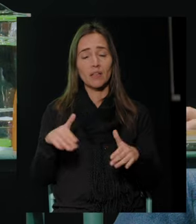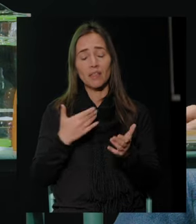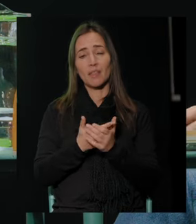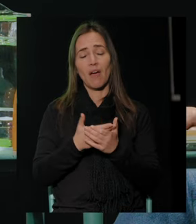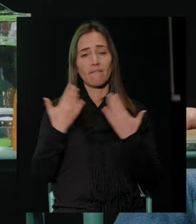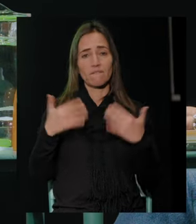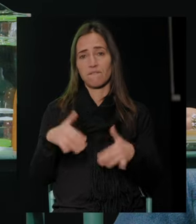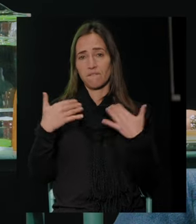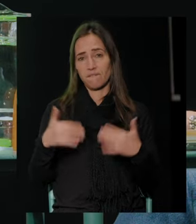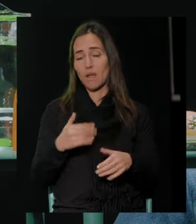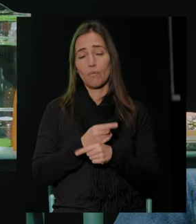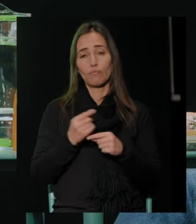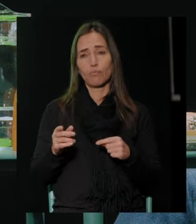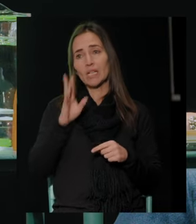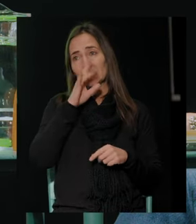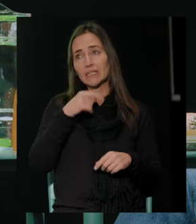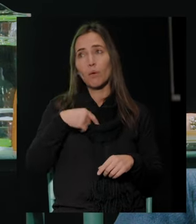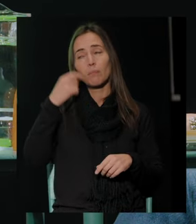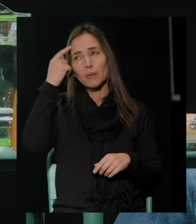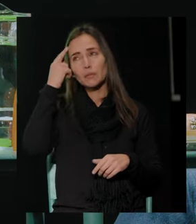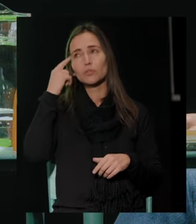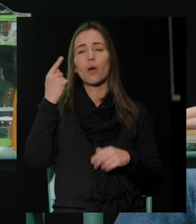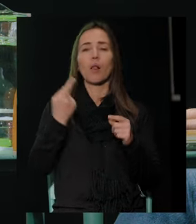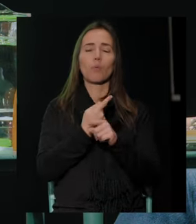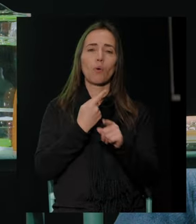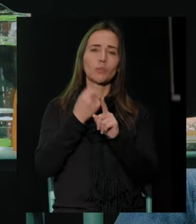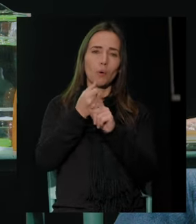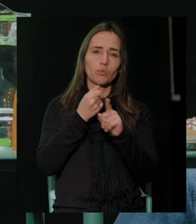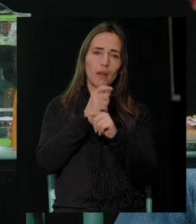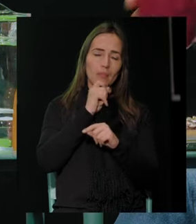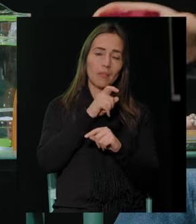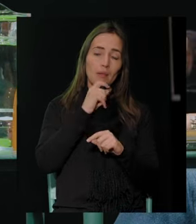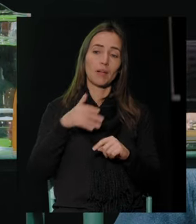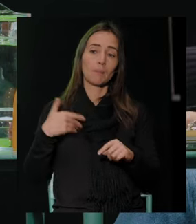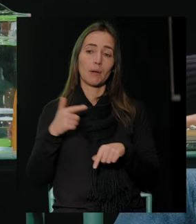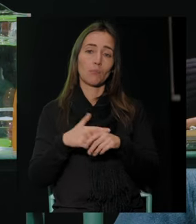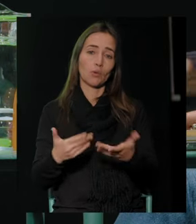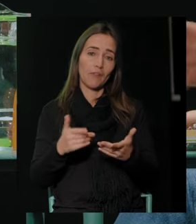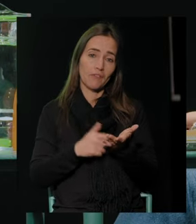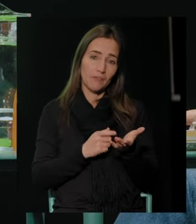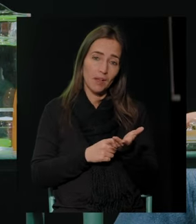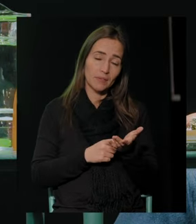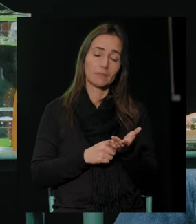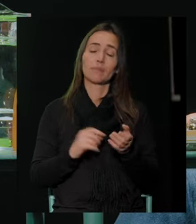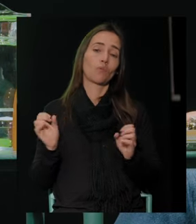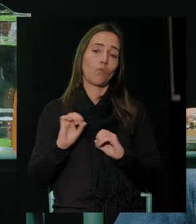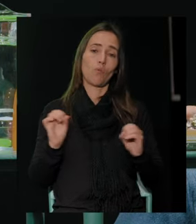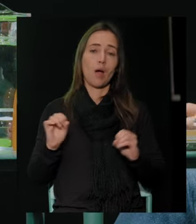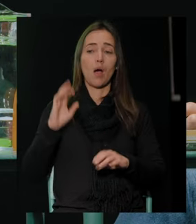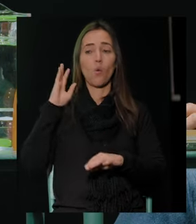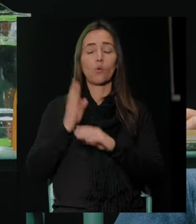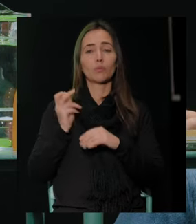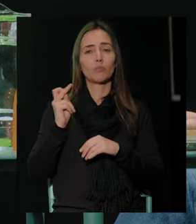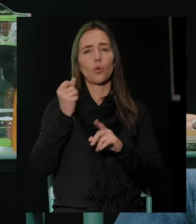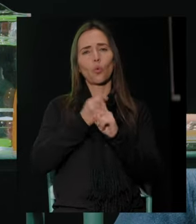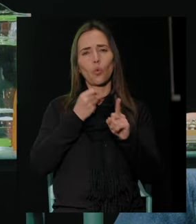desespero, porque se eu achasse que havia algo pelo qual lutar, e infelizmente é isso que falta no presente, não há nas últimas décadas uma grande